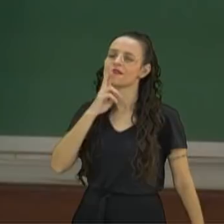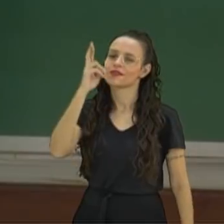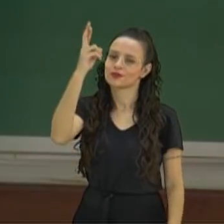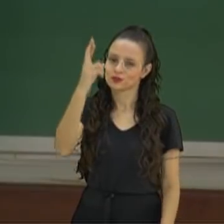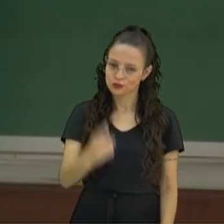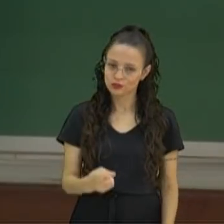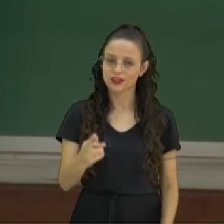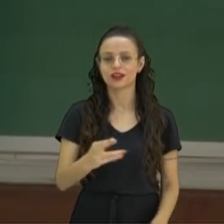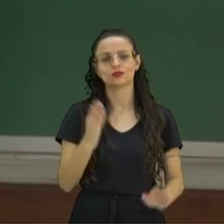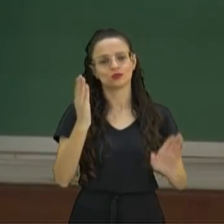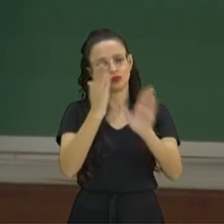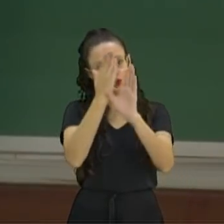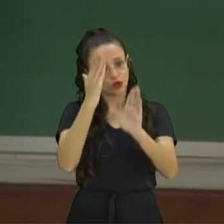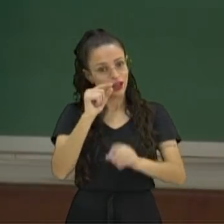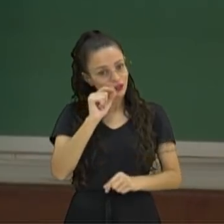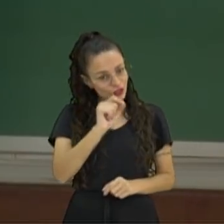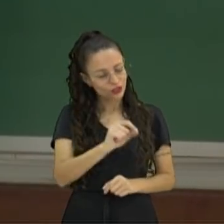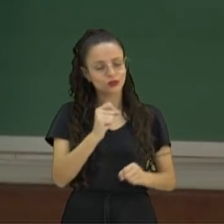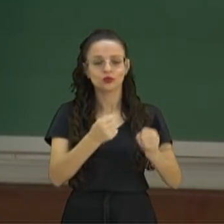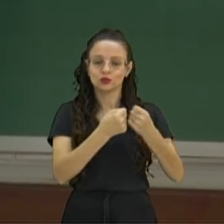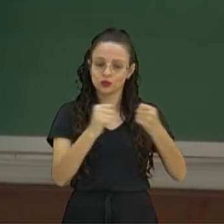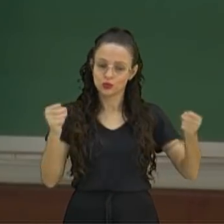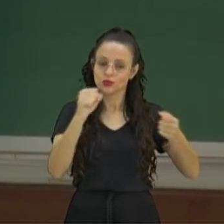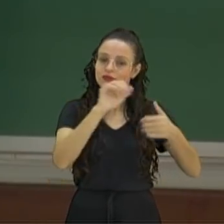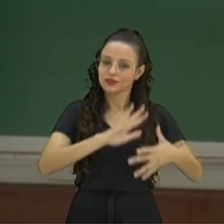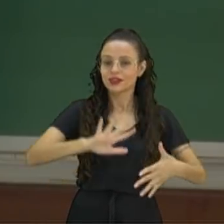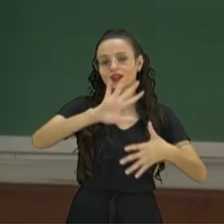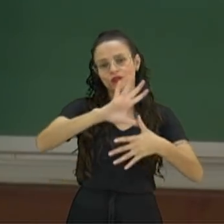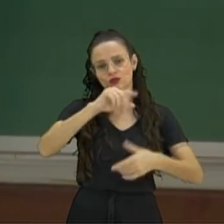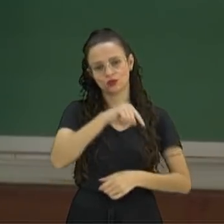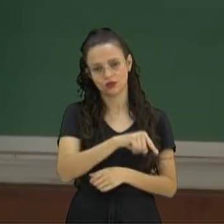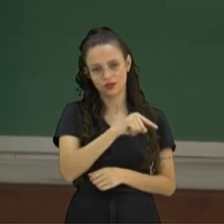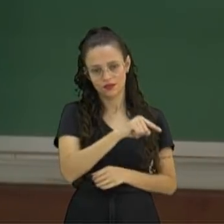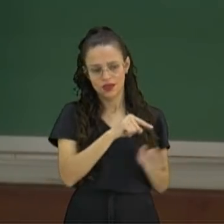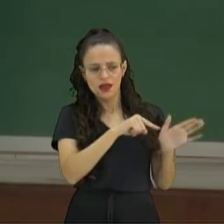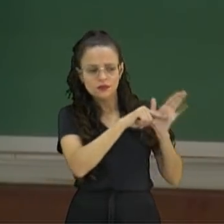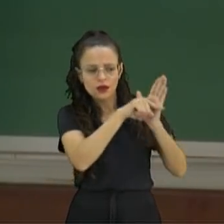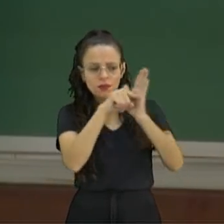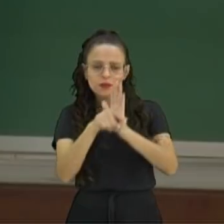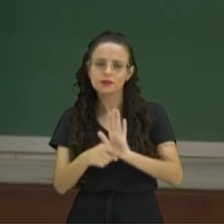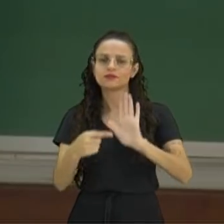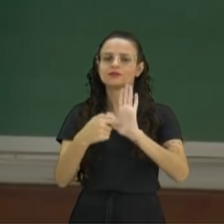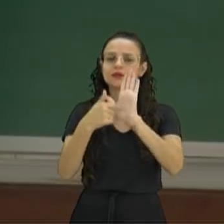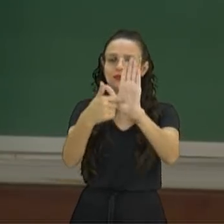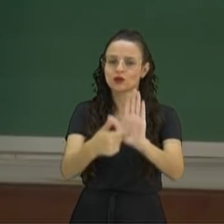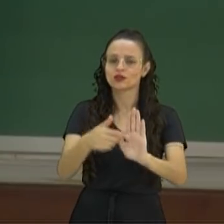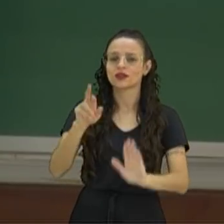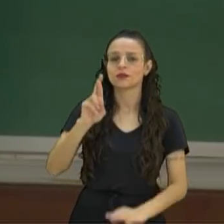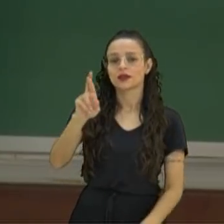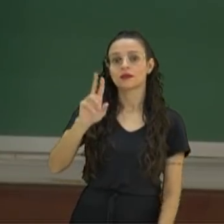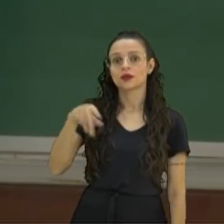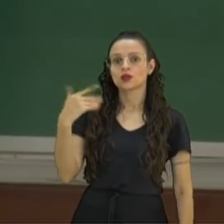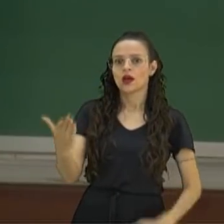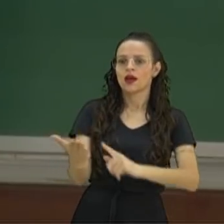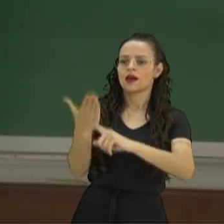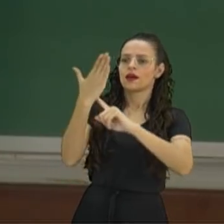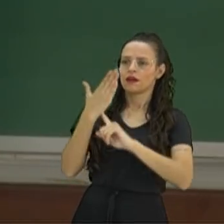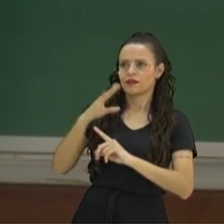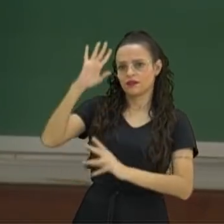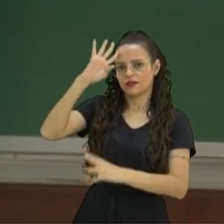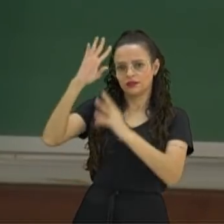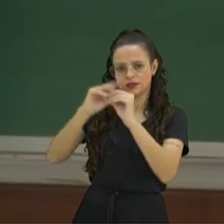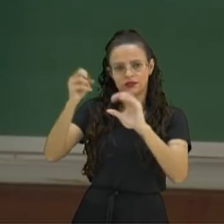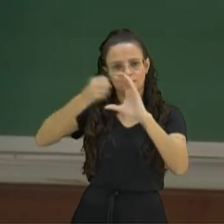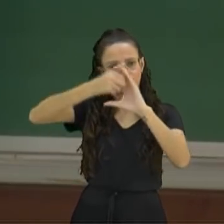resultado do trabalho, da ação da cartografia ali para representar e para nos fazer entender